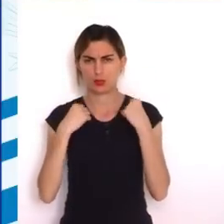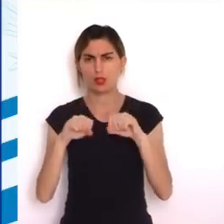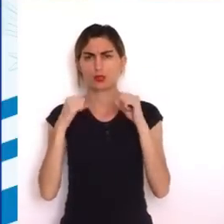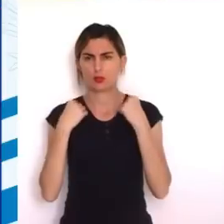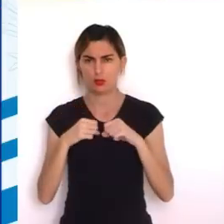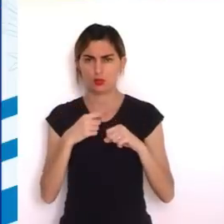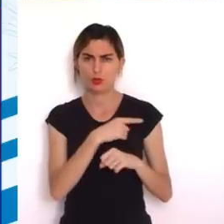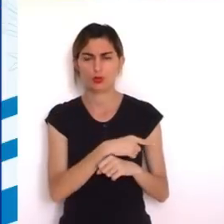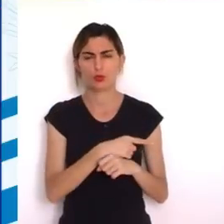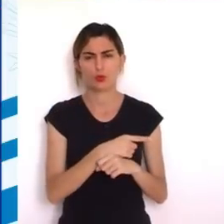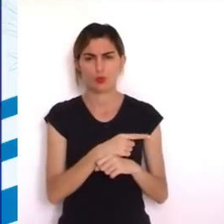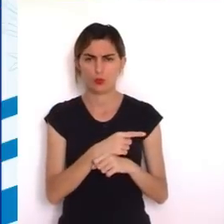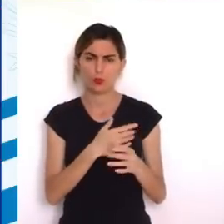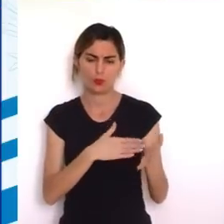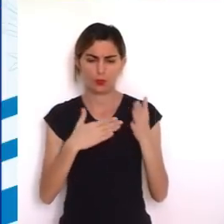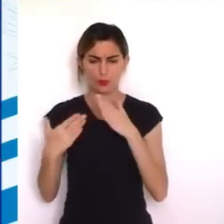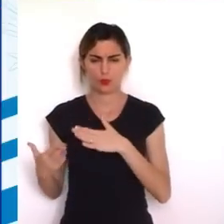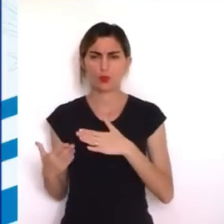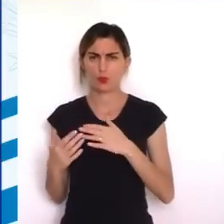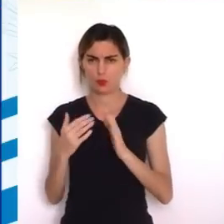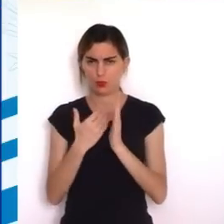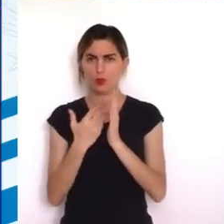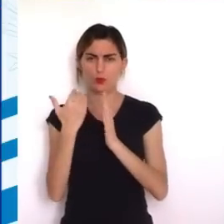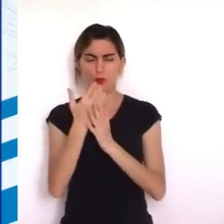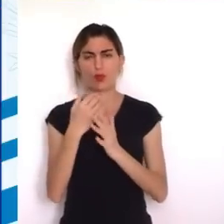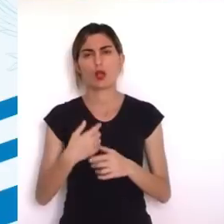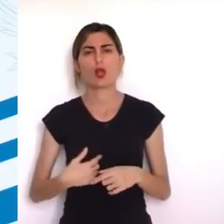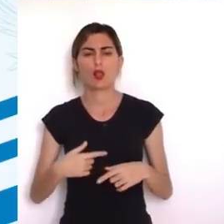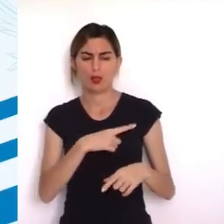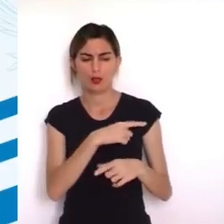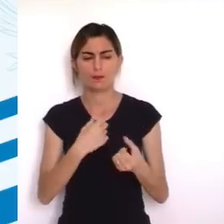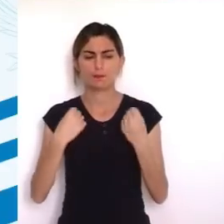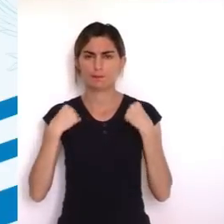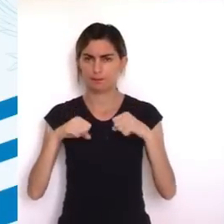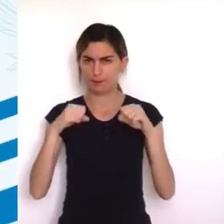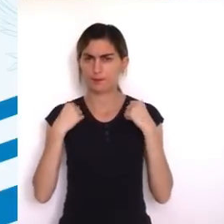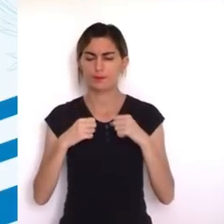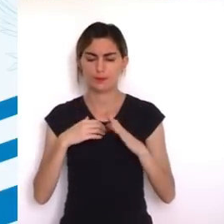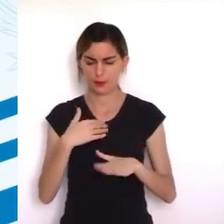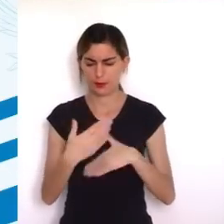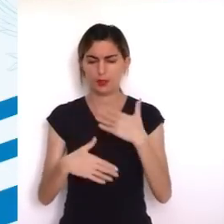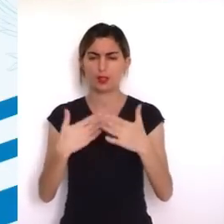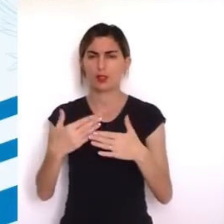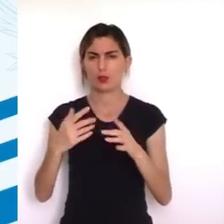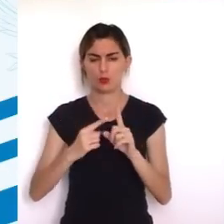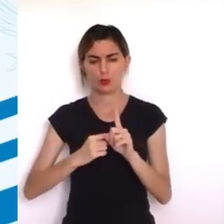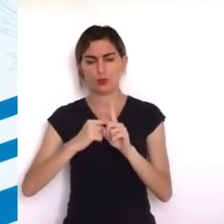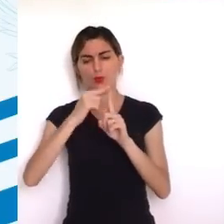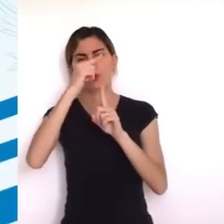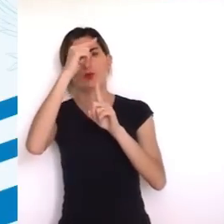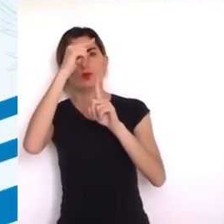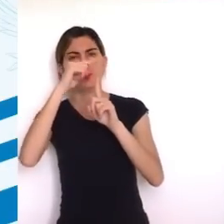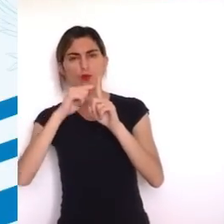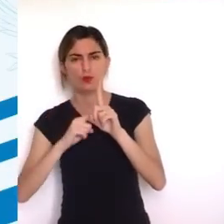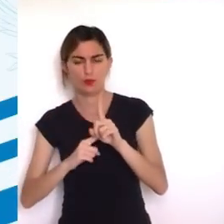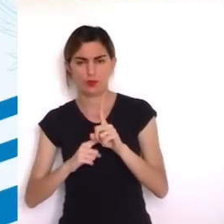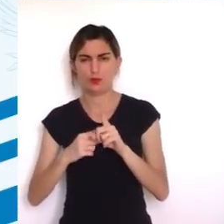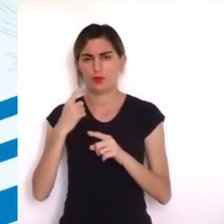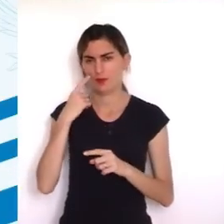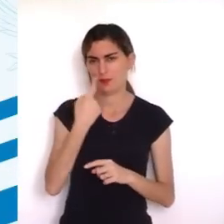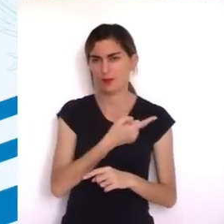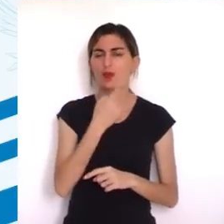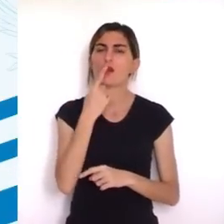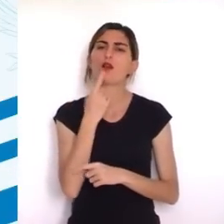realizou um exercício físico nessa parte aqui superior, e essa parte superior, através da